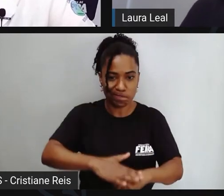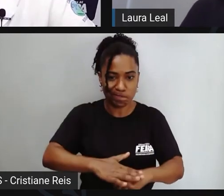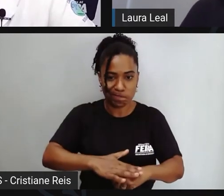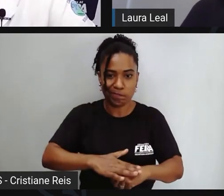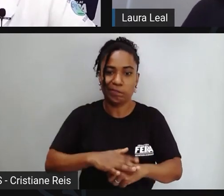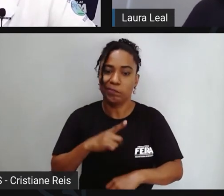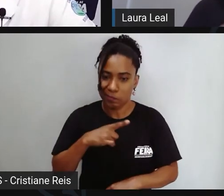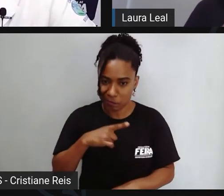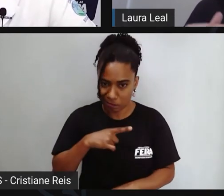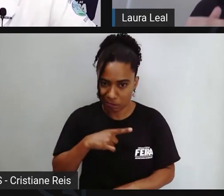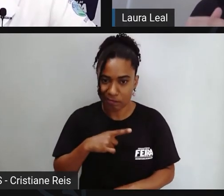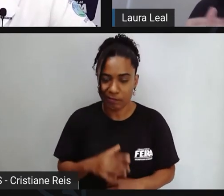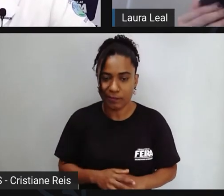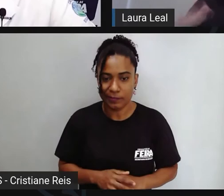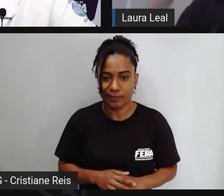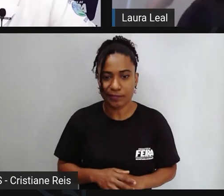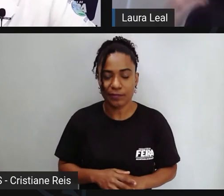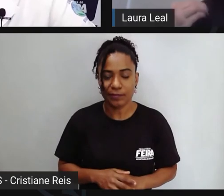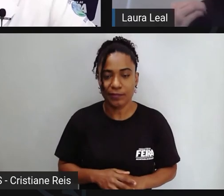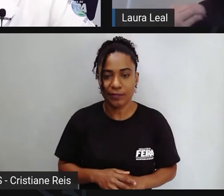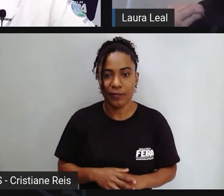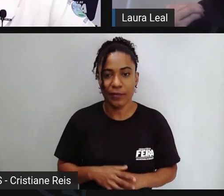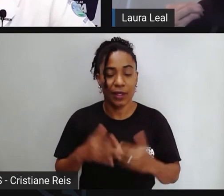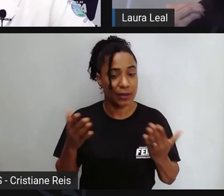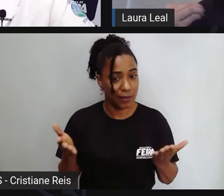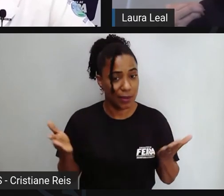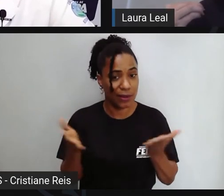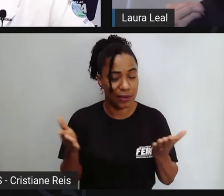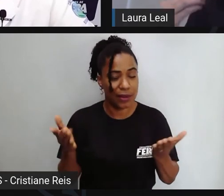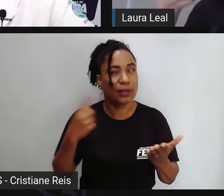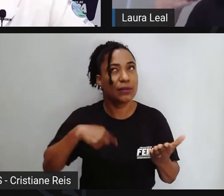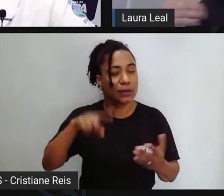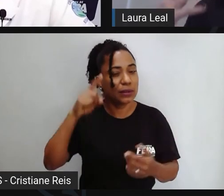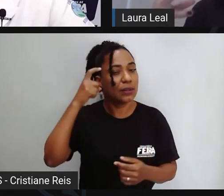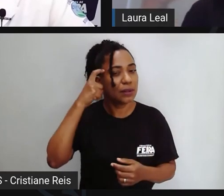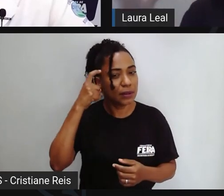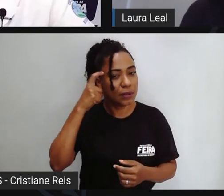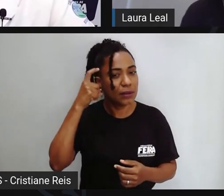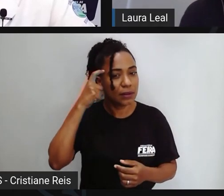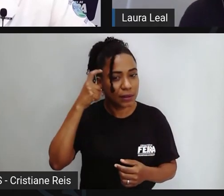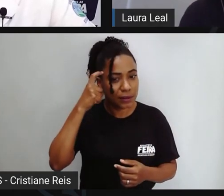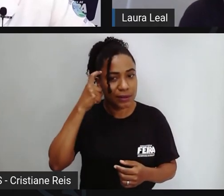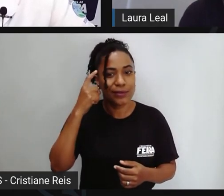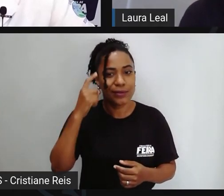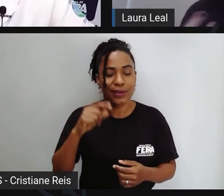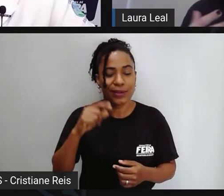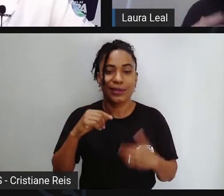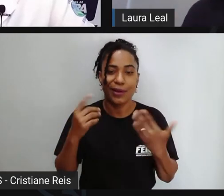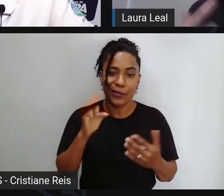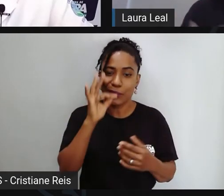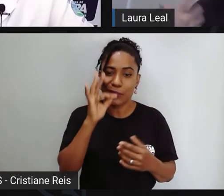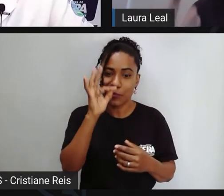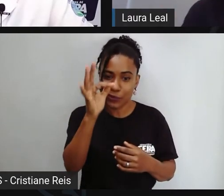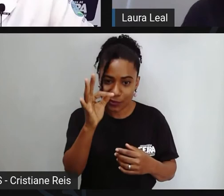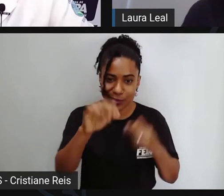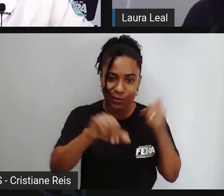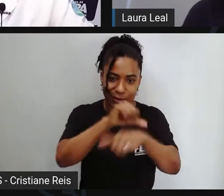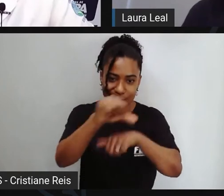momento não, mas eu espero que agora que a gente tomou mais consciência disso, quando as vacas gordas retornarem,